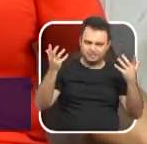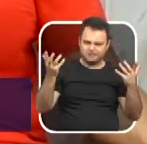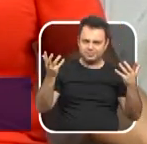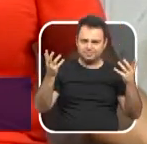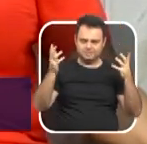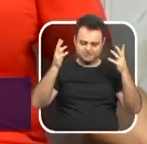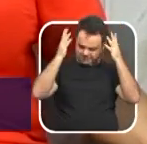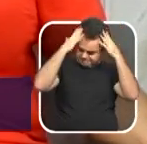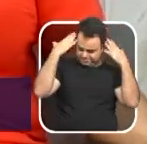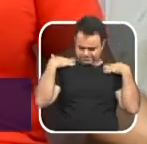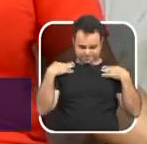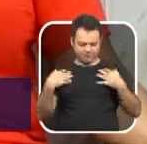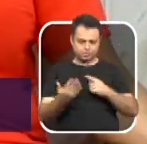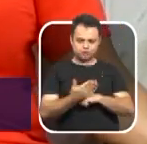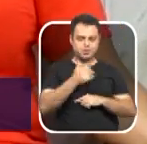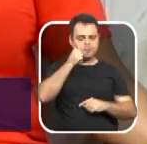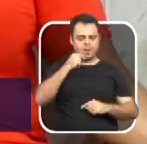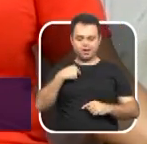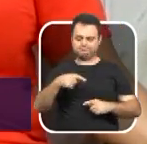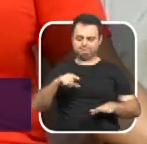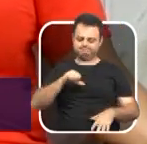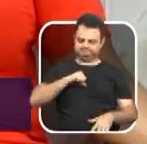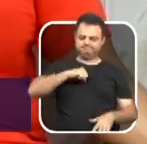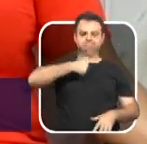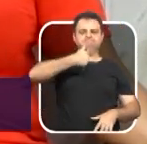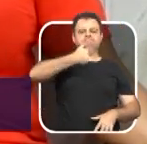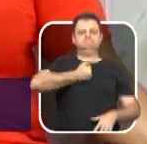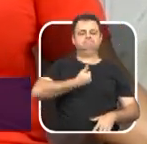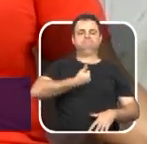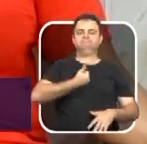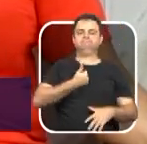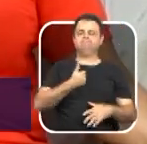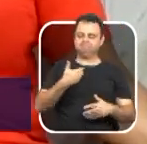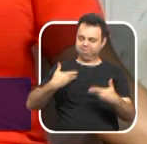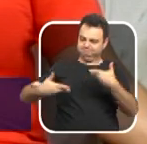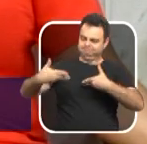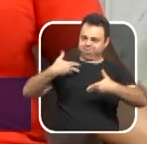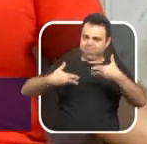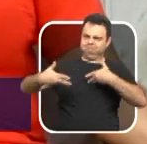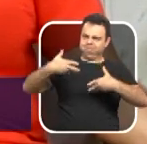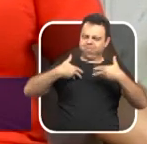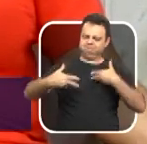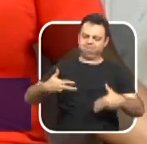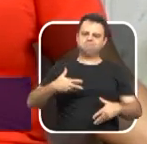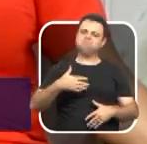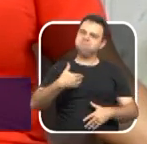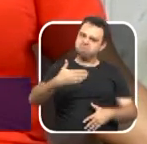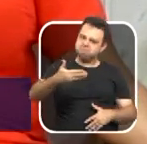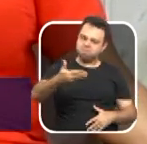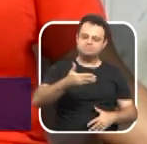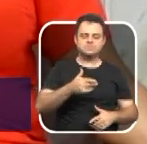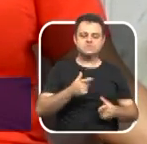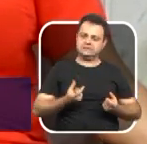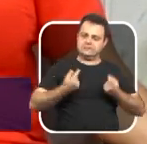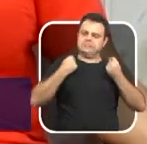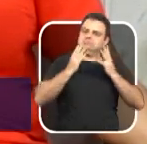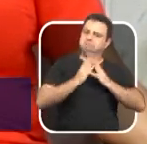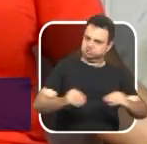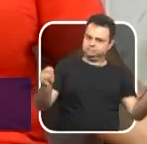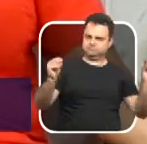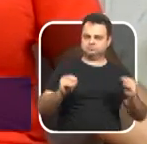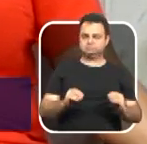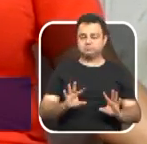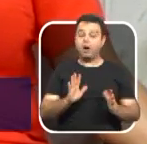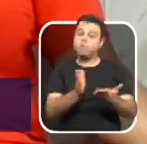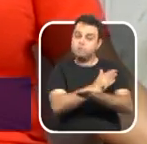câncer. Infelizmente, tem aquelas que morrem, infelizmente, porque às vezes o câncer está muito, né, avançado, mas existe